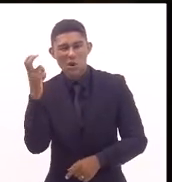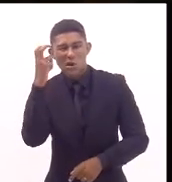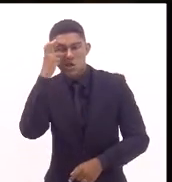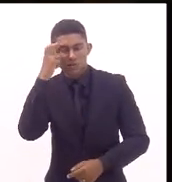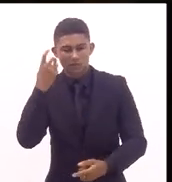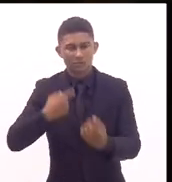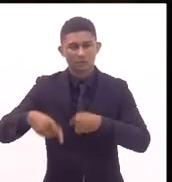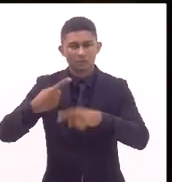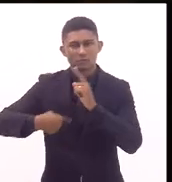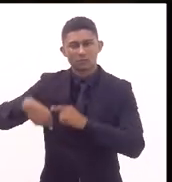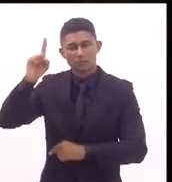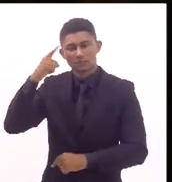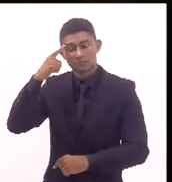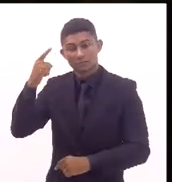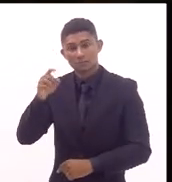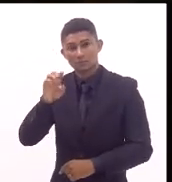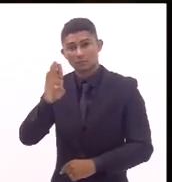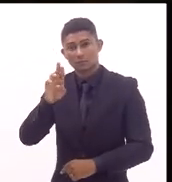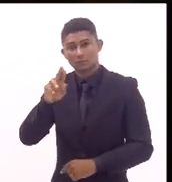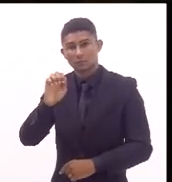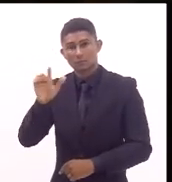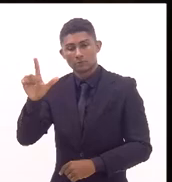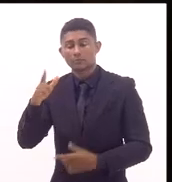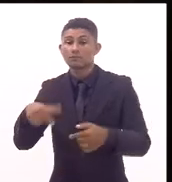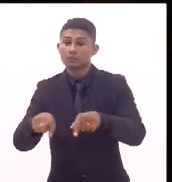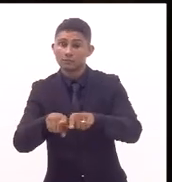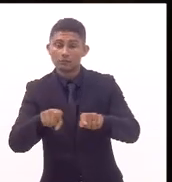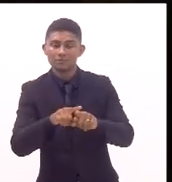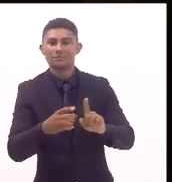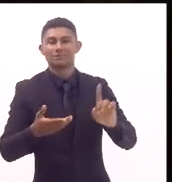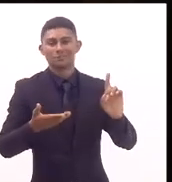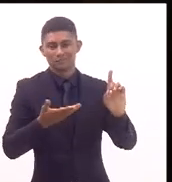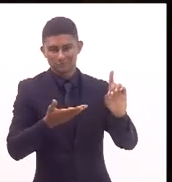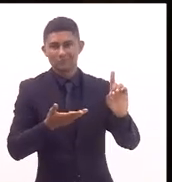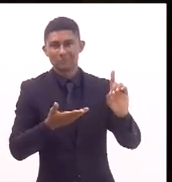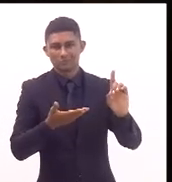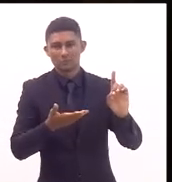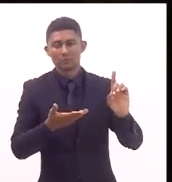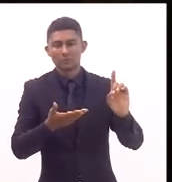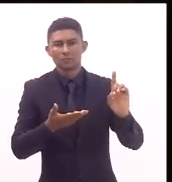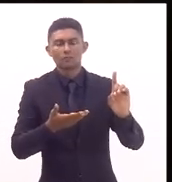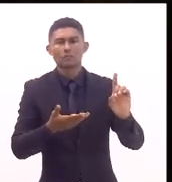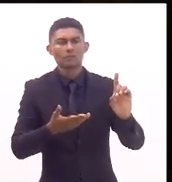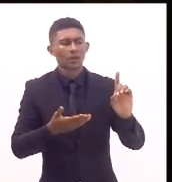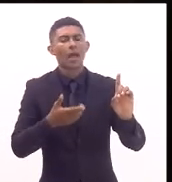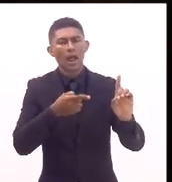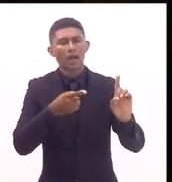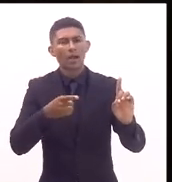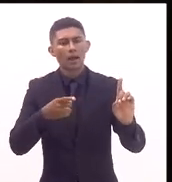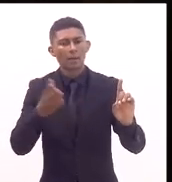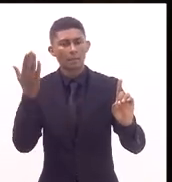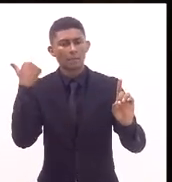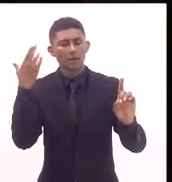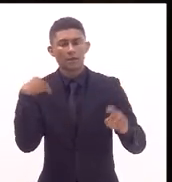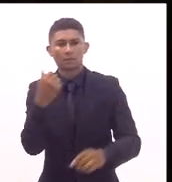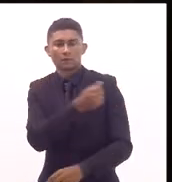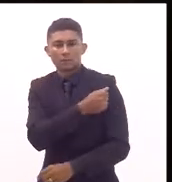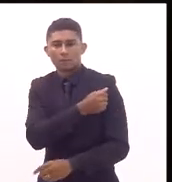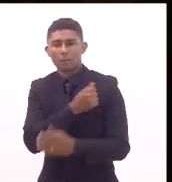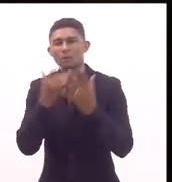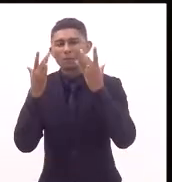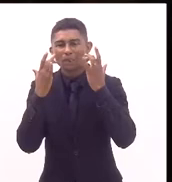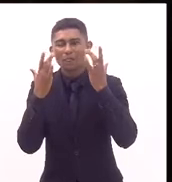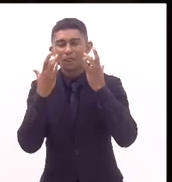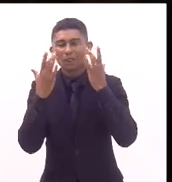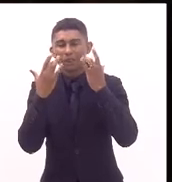esteve bom ao lá Benedita e foi aluna do Teatro do Oprimido lá